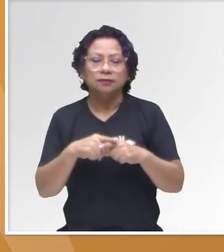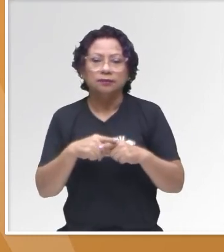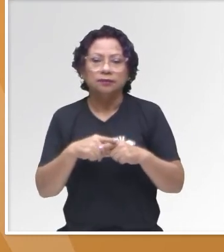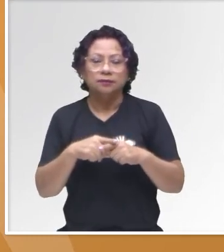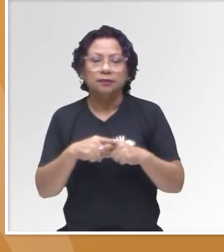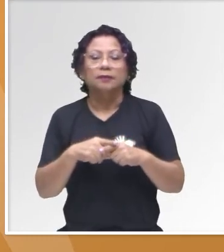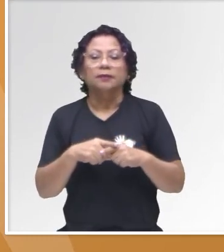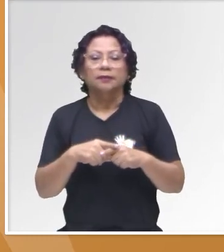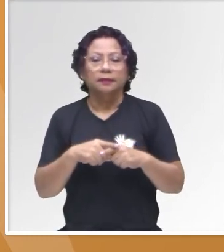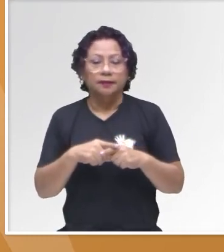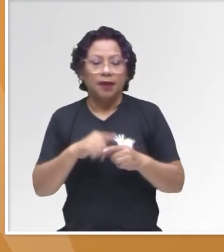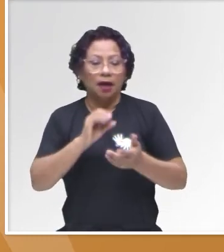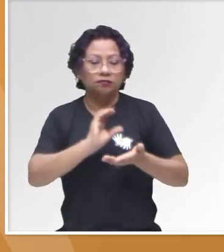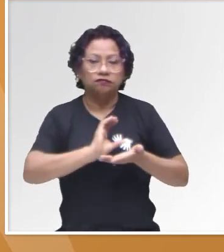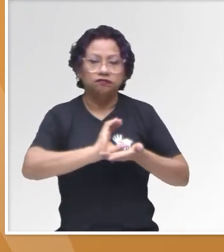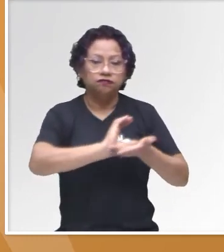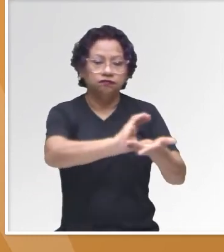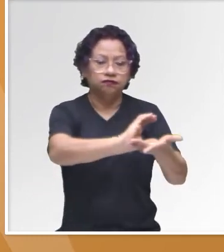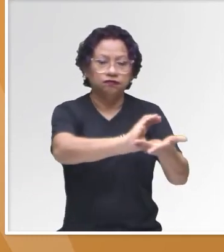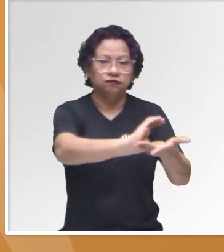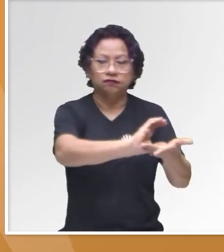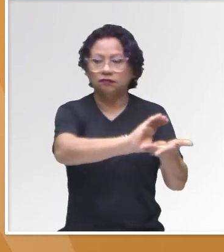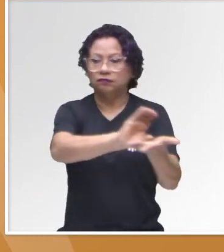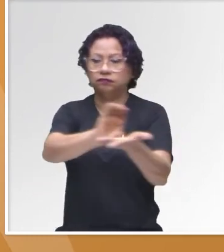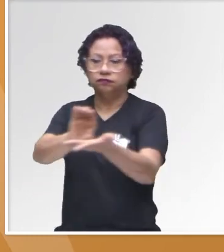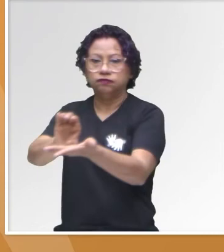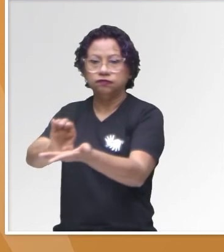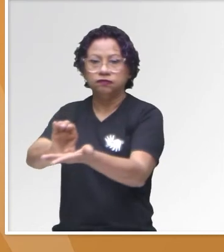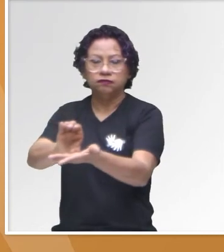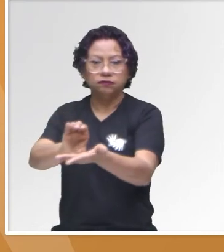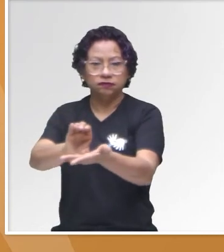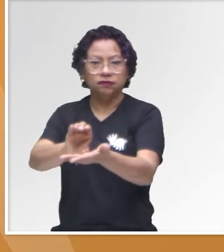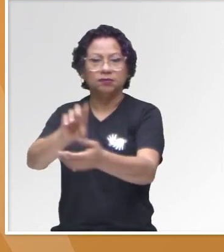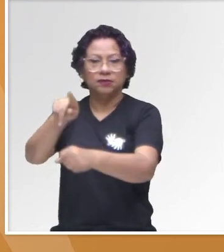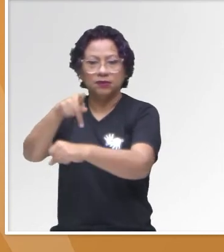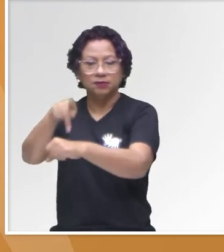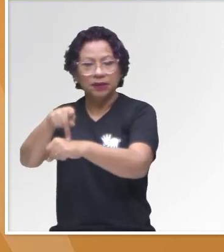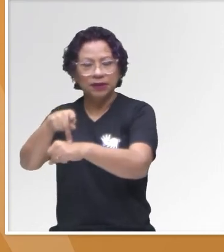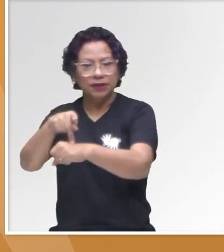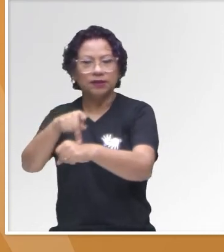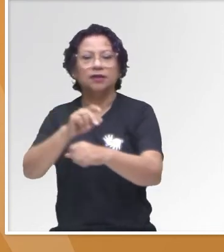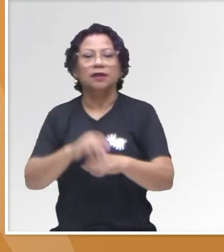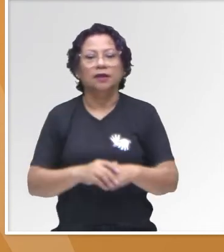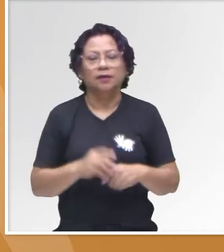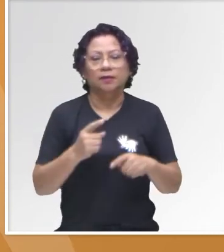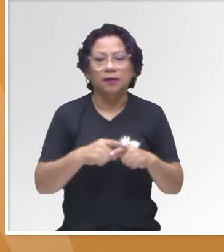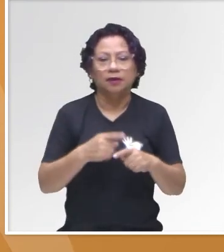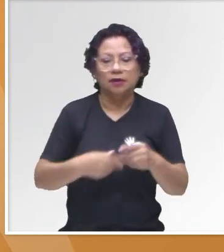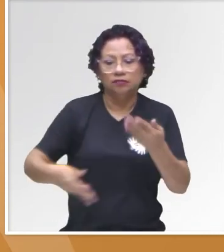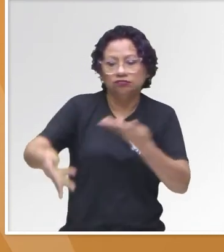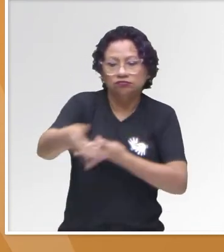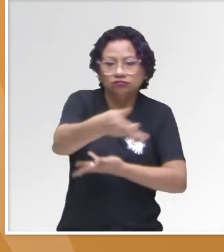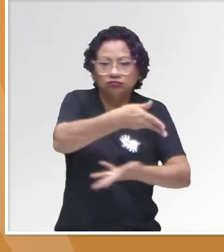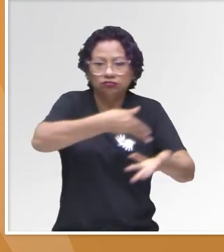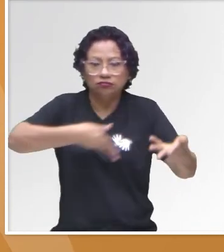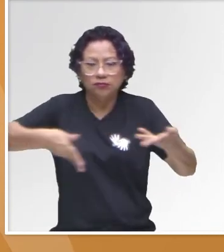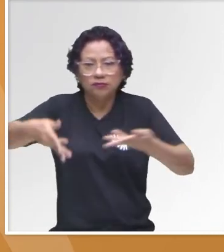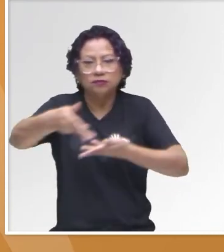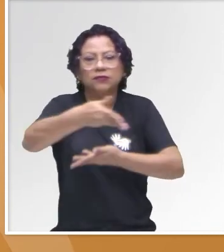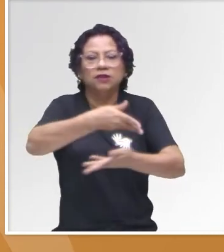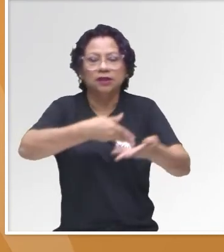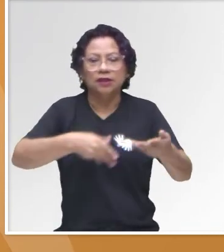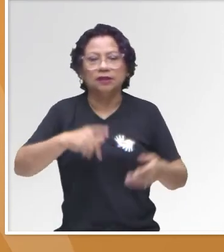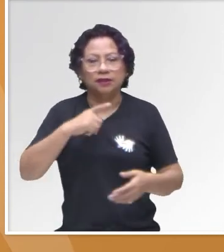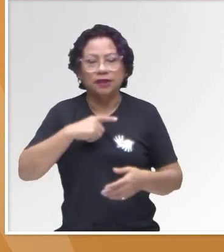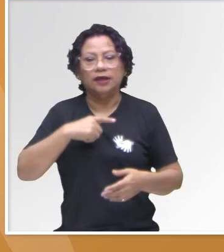investir, crescer economicamente, né? Onde ocorre essa atração do capital externo. Por quê? Eu tenho ali a mão de